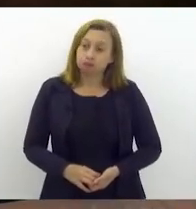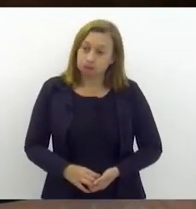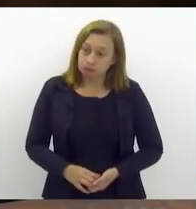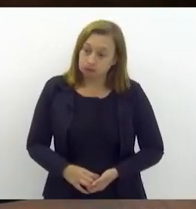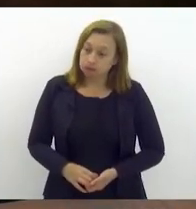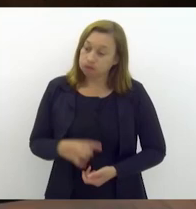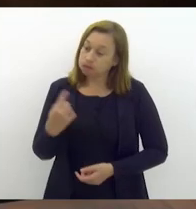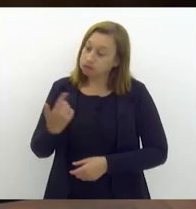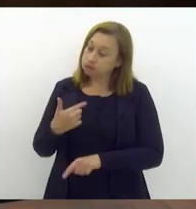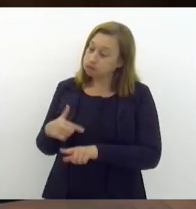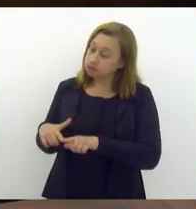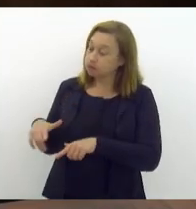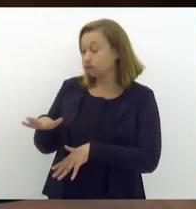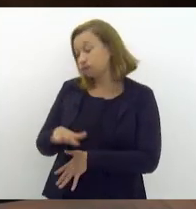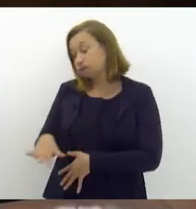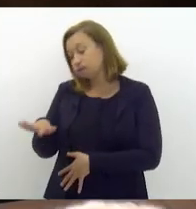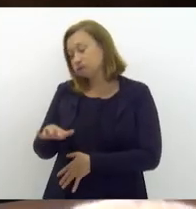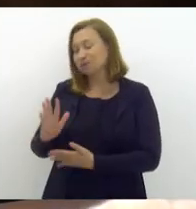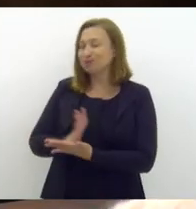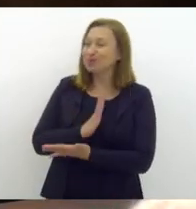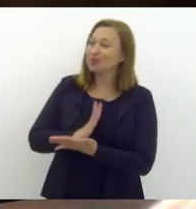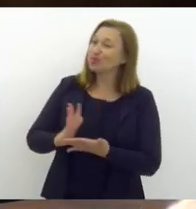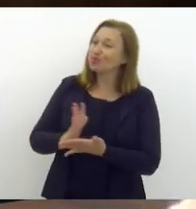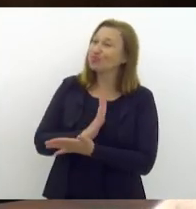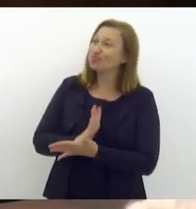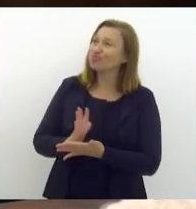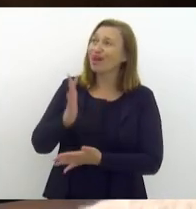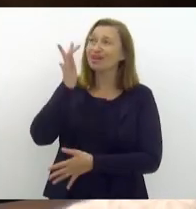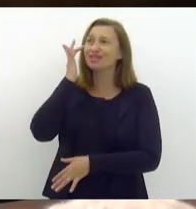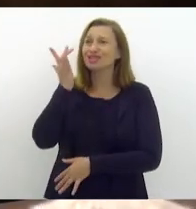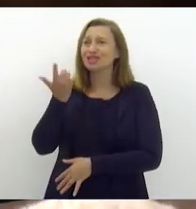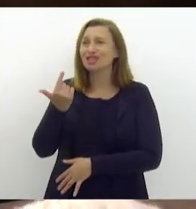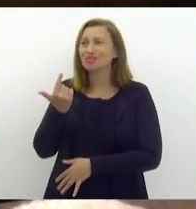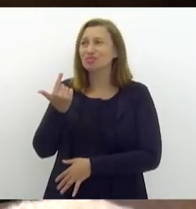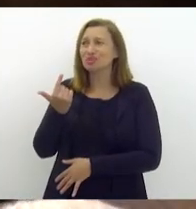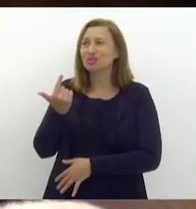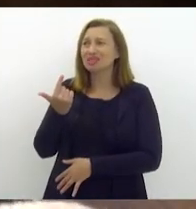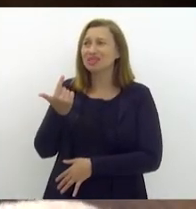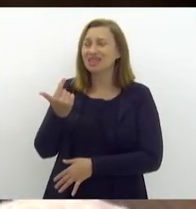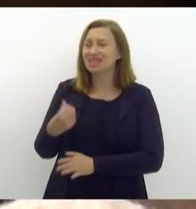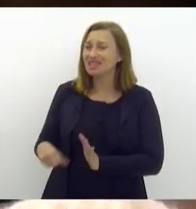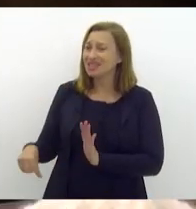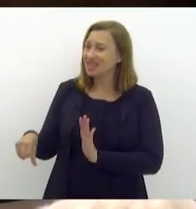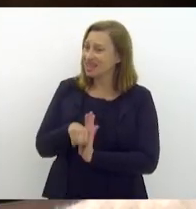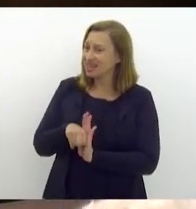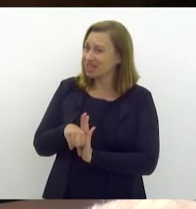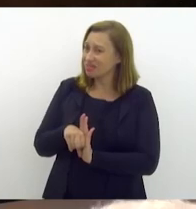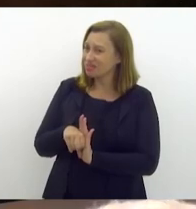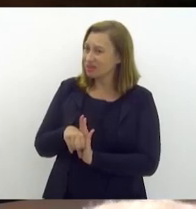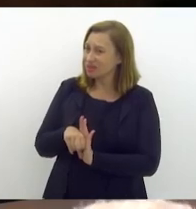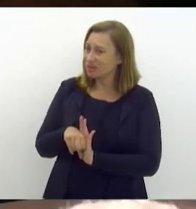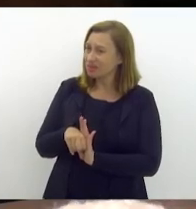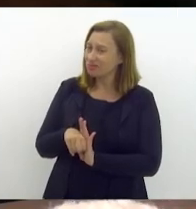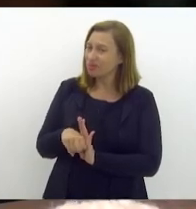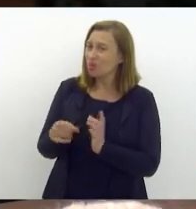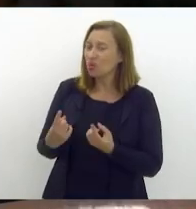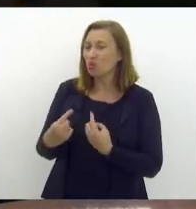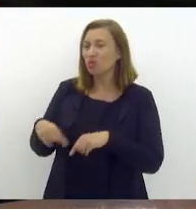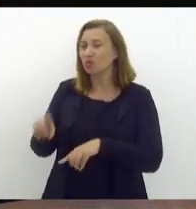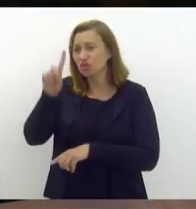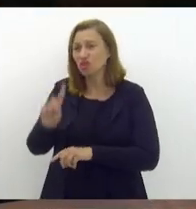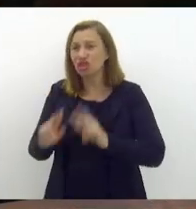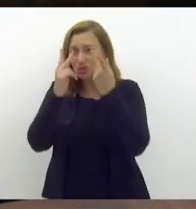nossas crianças e muitas vezes nós achamos que essa grave violação aos direitos humanos